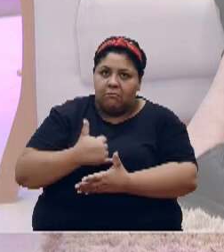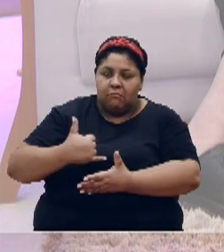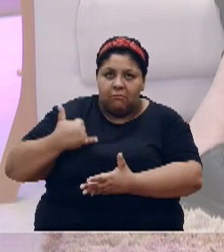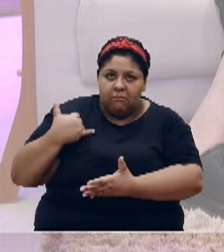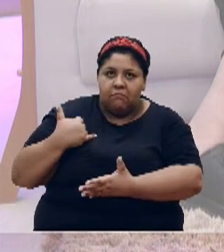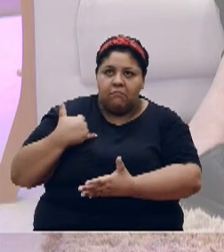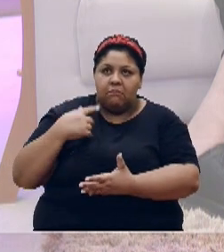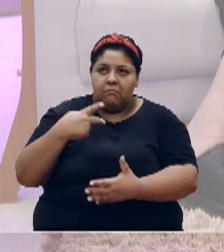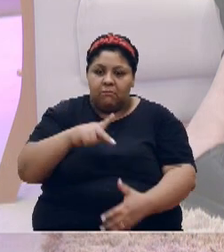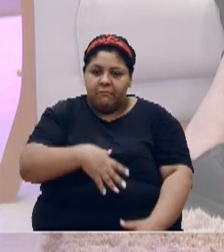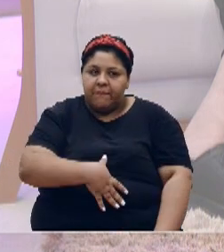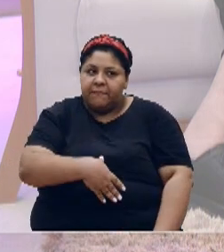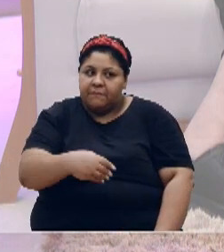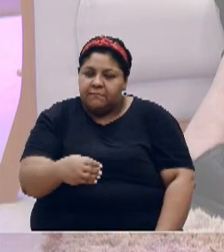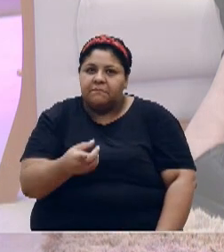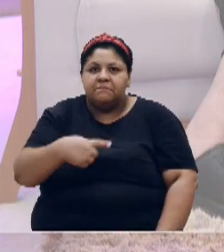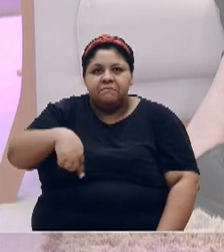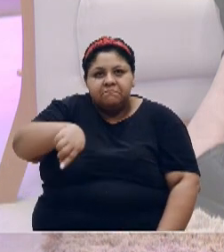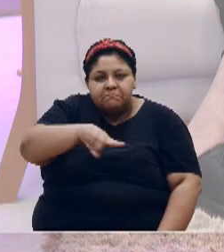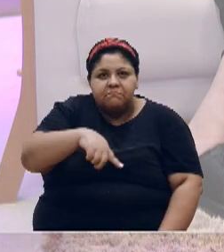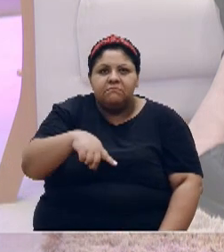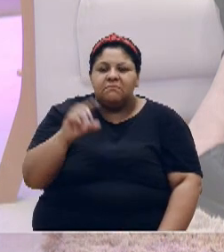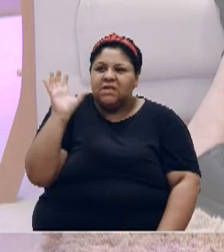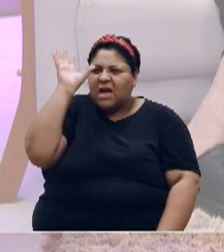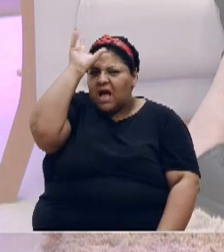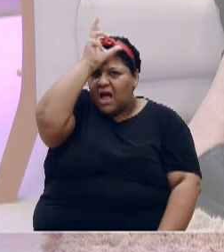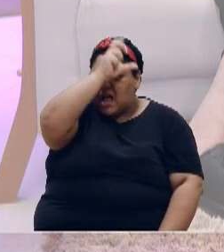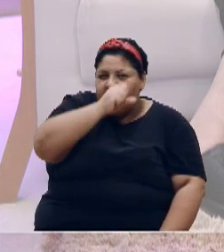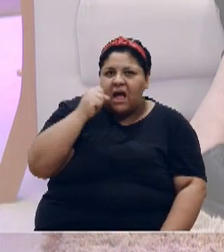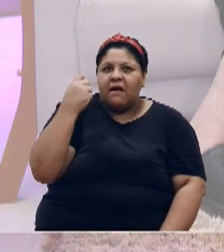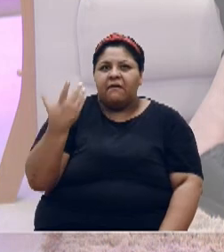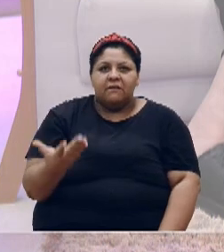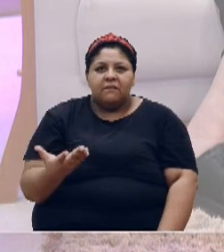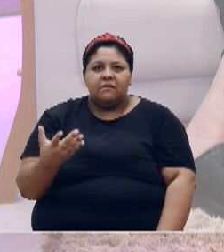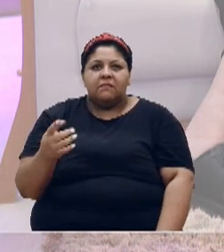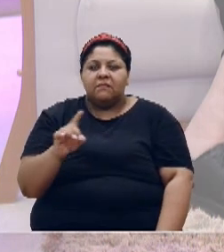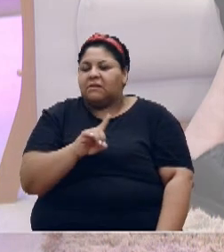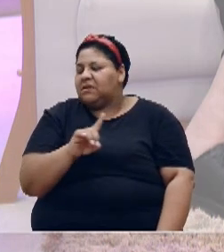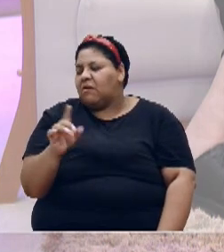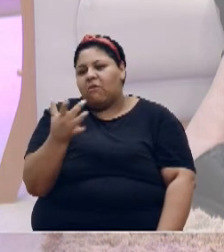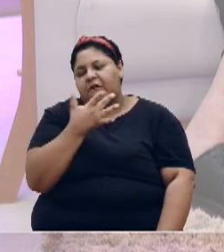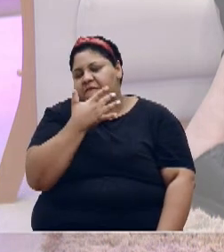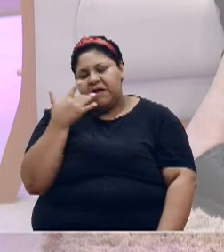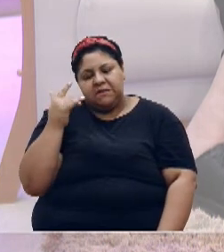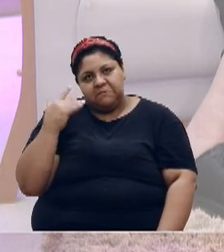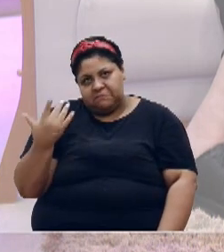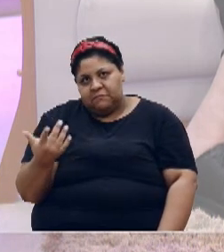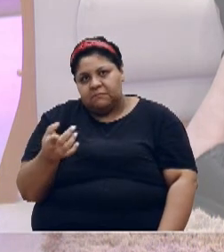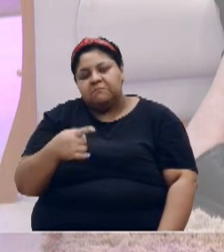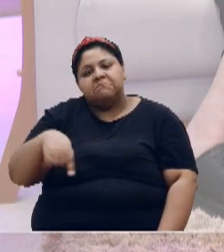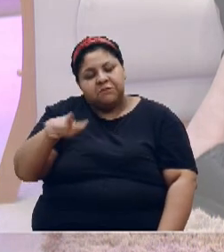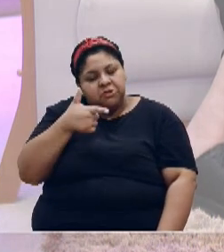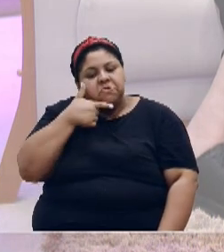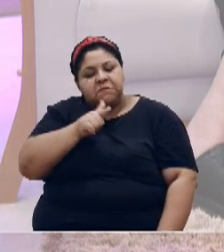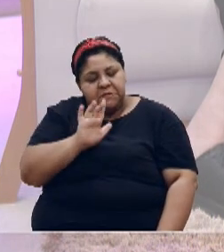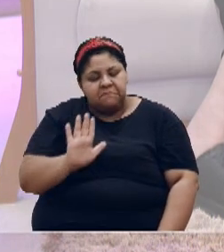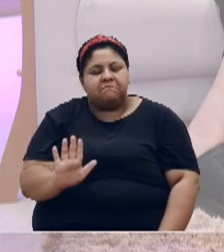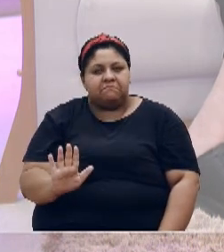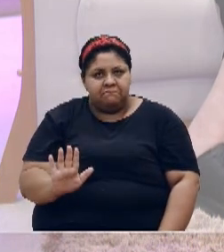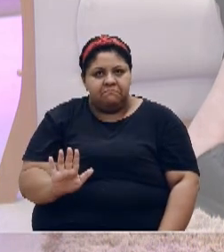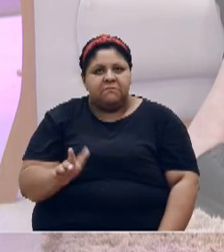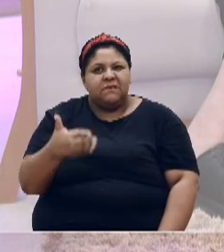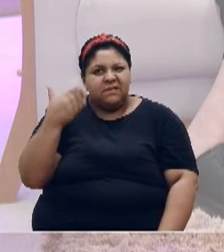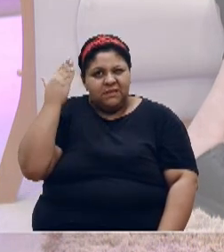filhas, a gente aprende a lidar e não é nada fácil, mas a gente consegue, a gente sabe que tem